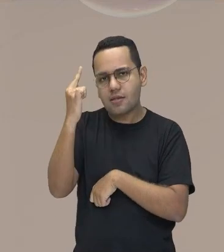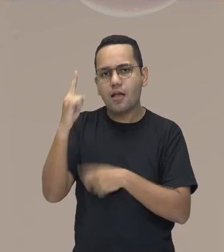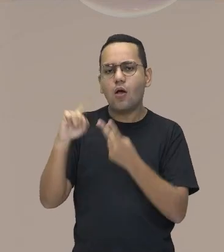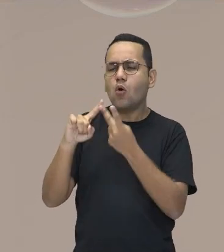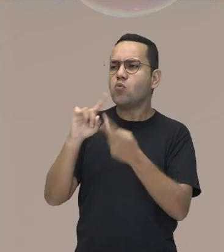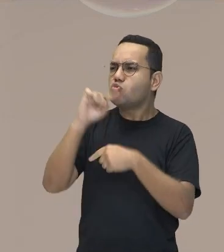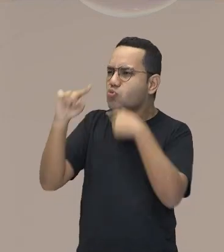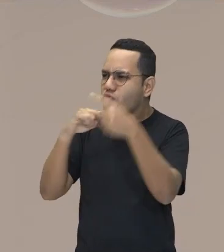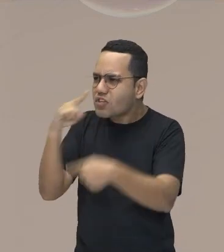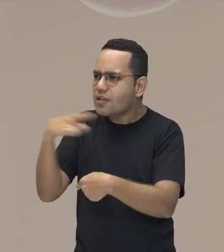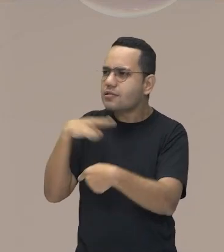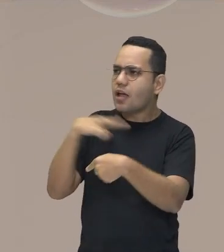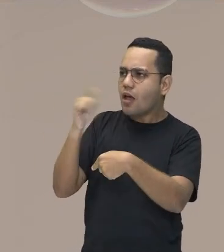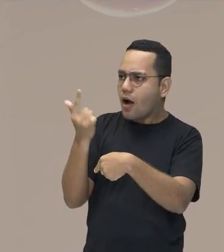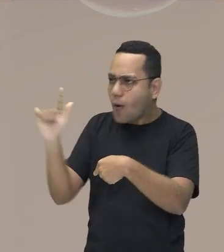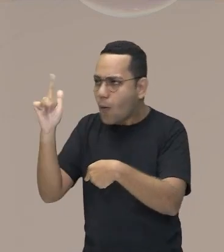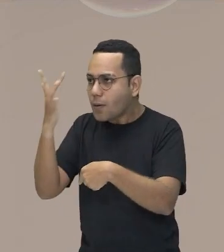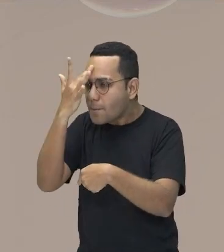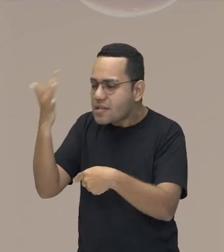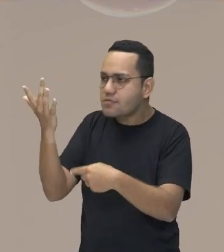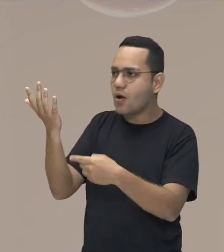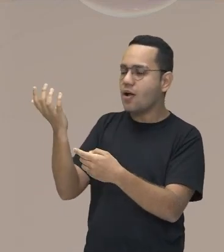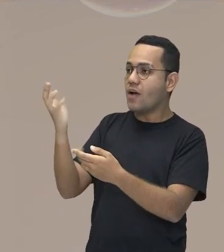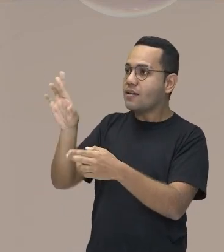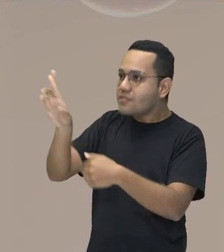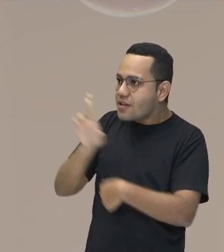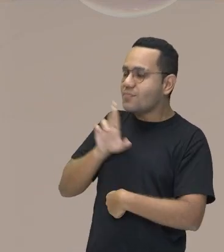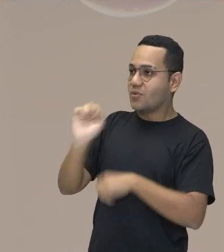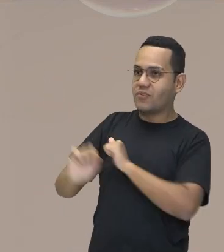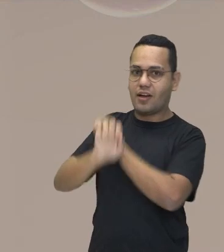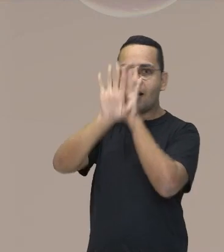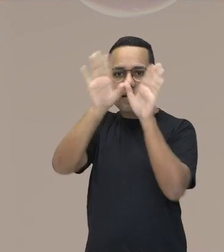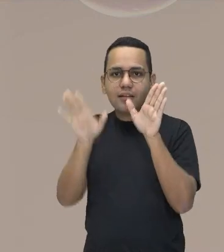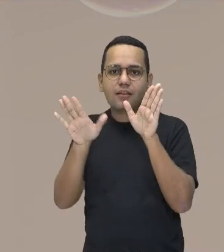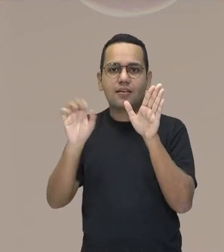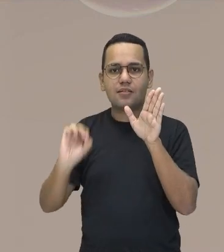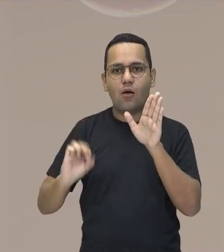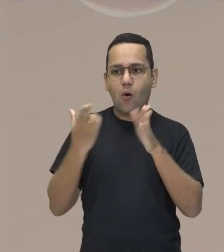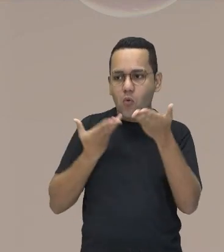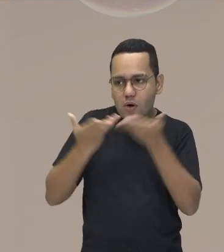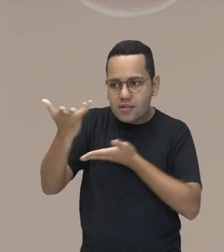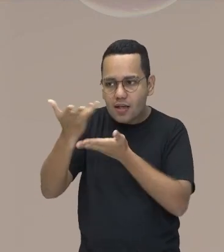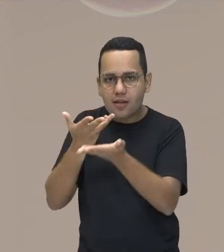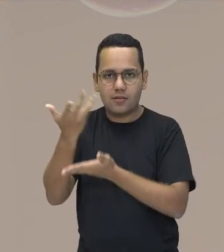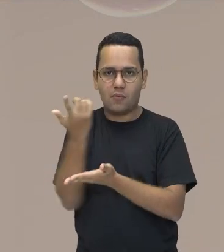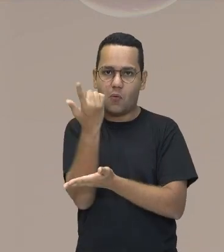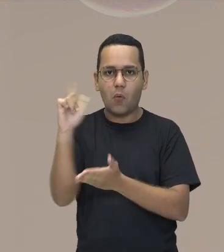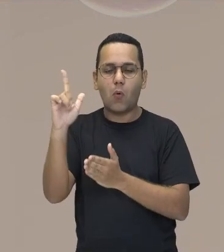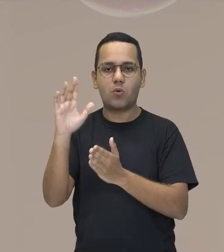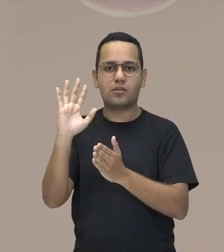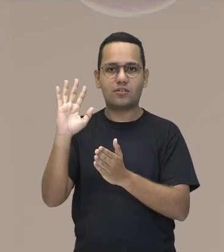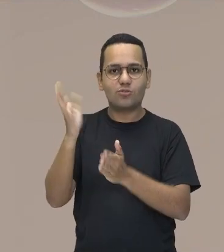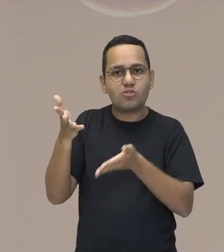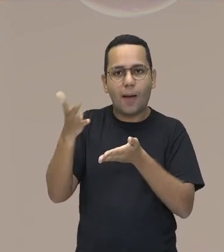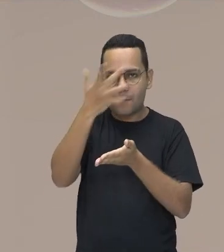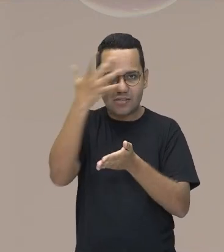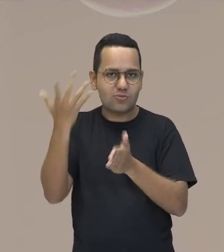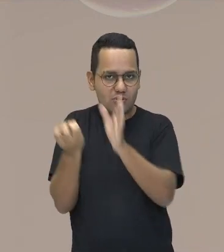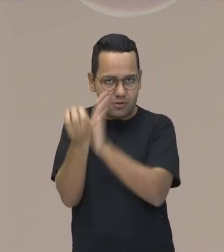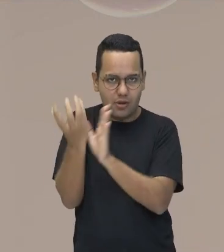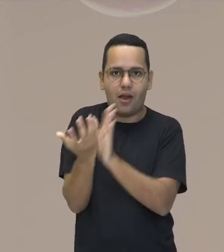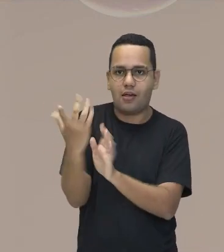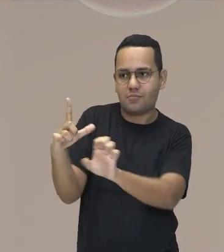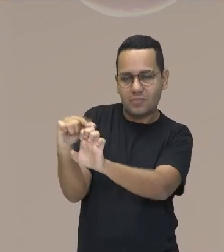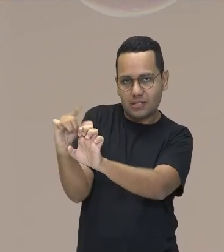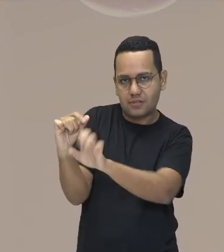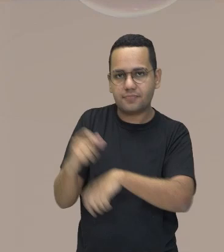outras pessoas. É muito importante você conversar com outros empreendedores. Quando você conhece o